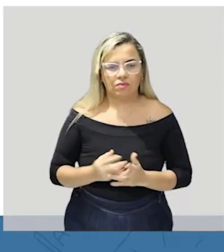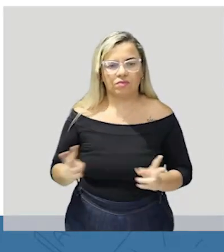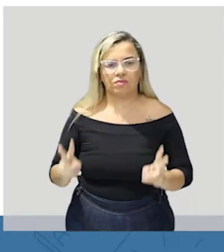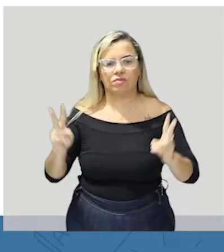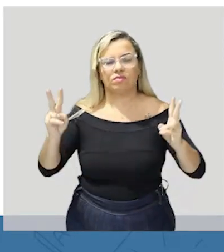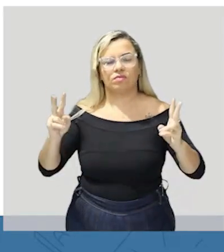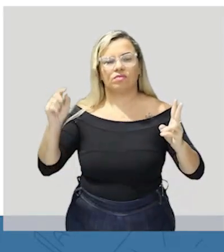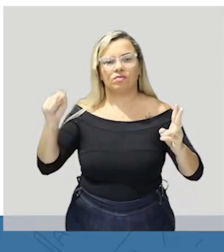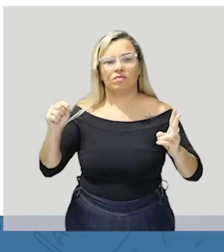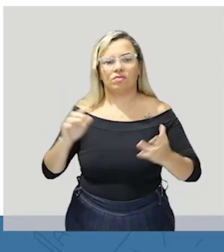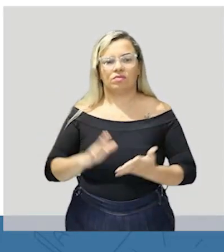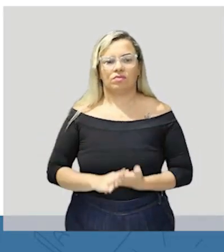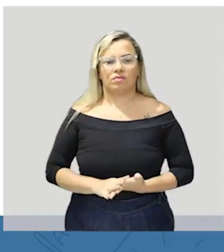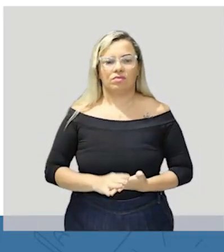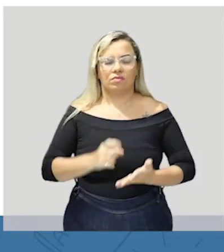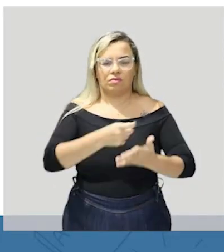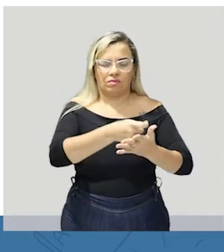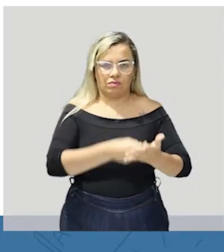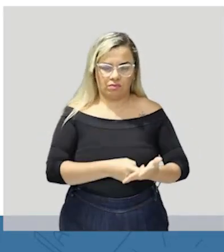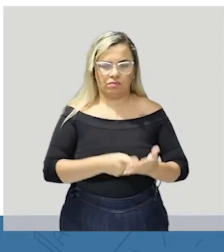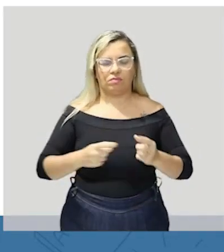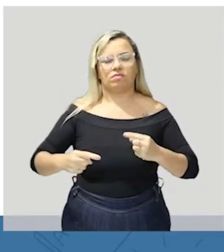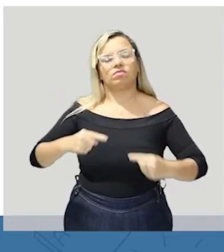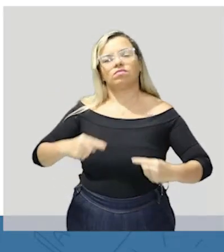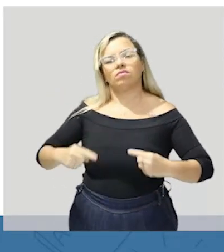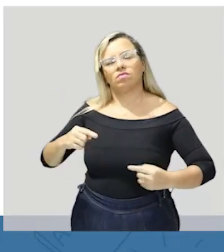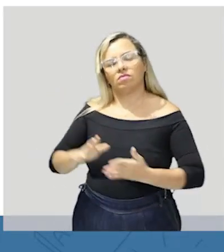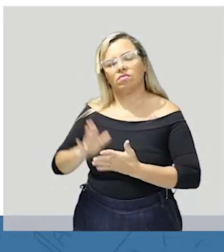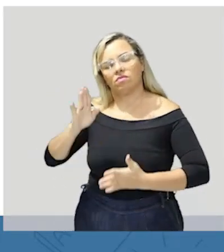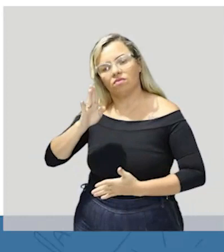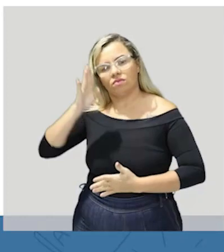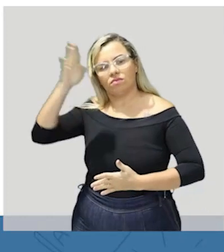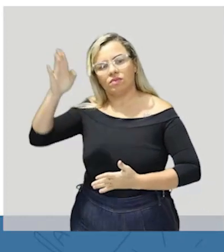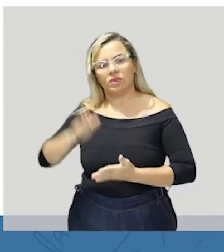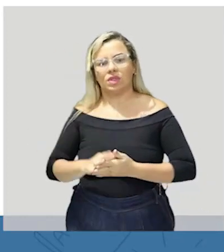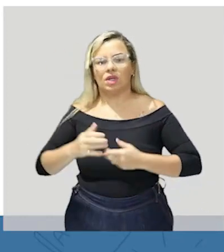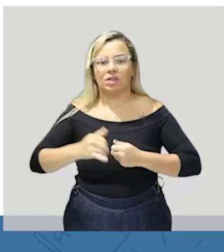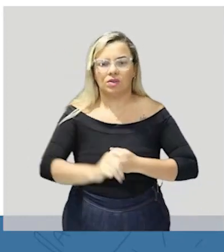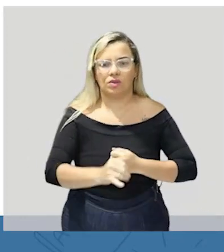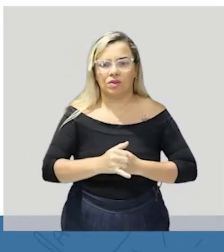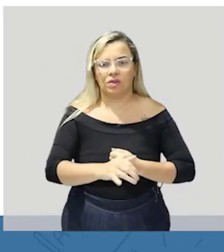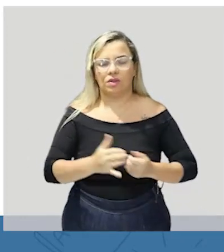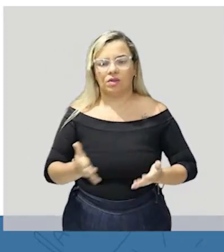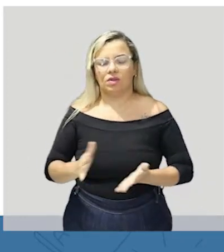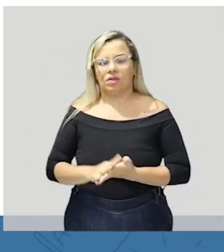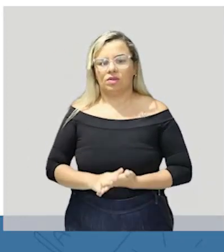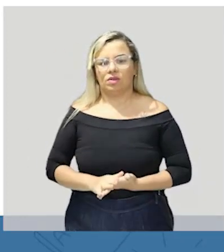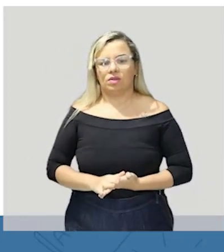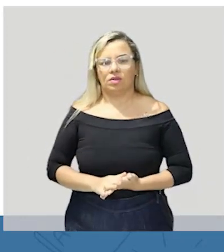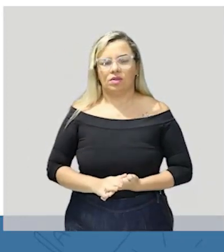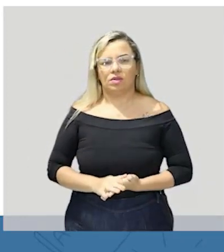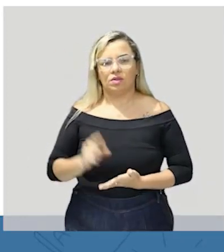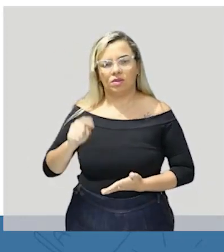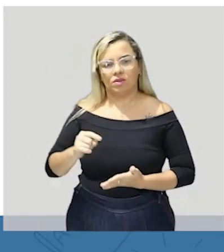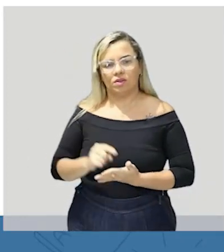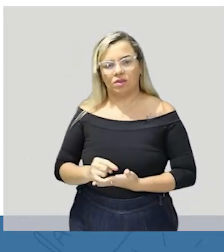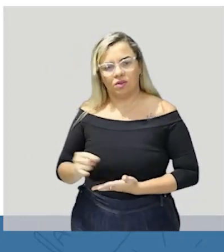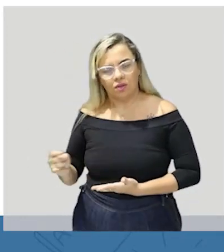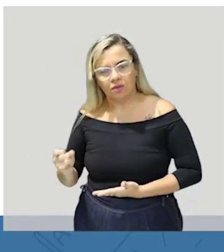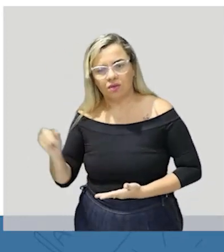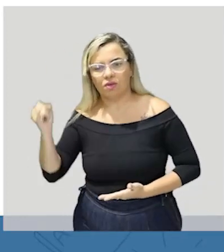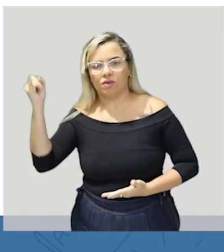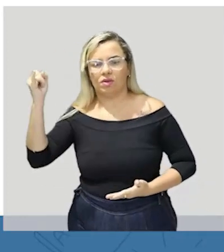no texto, e ele está discutindo principalmente as crônicas, são relevantes